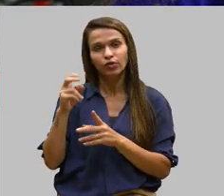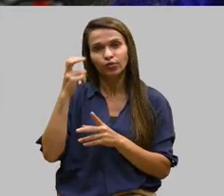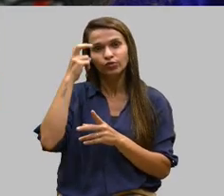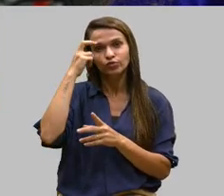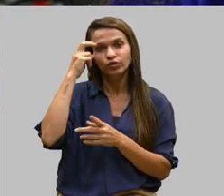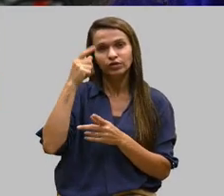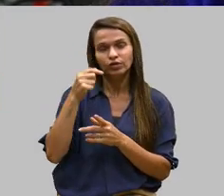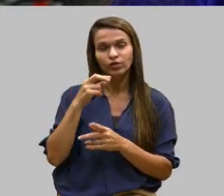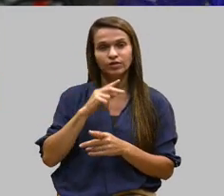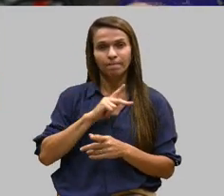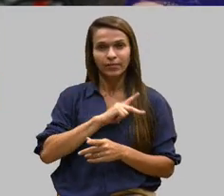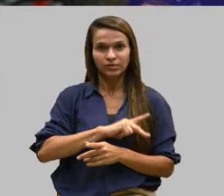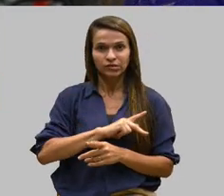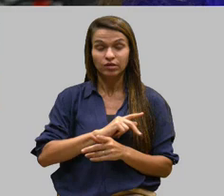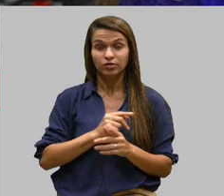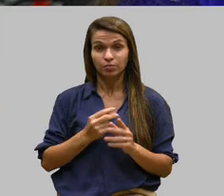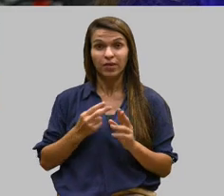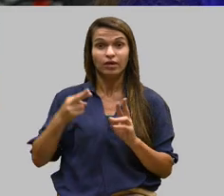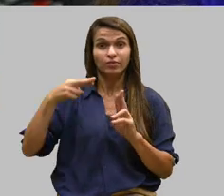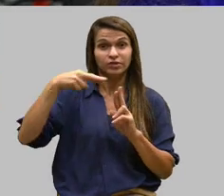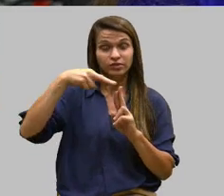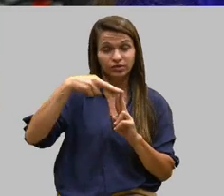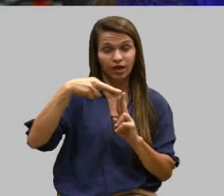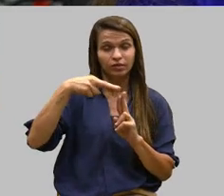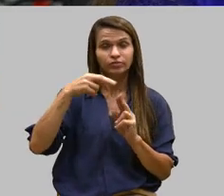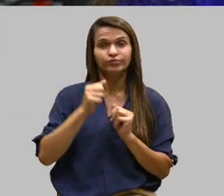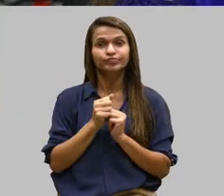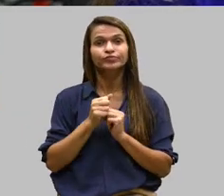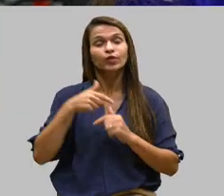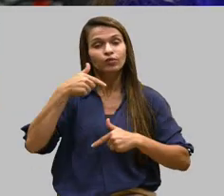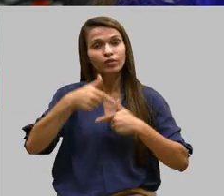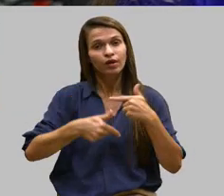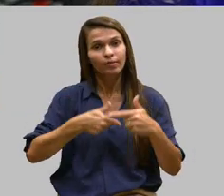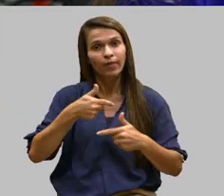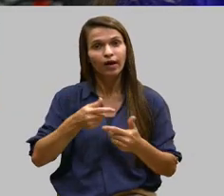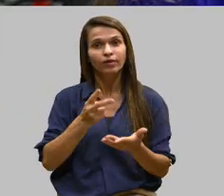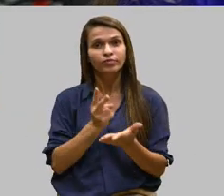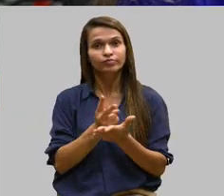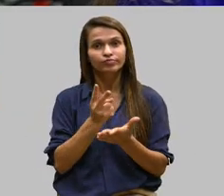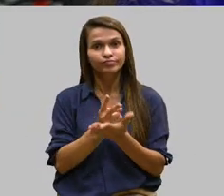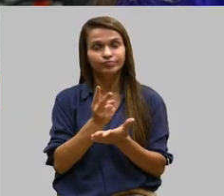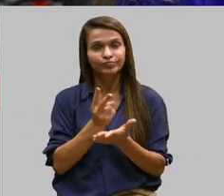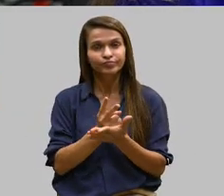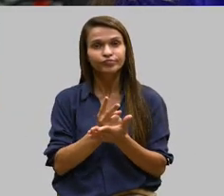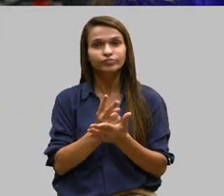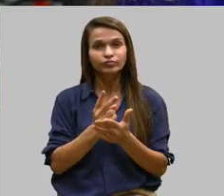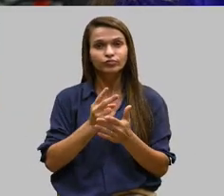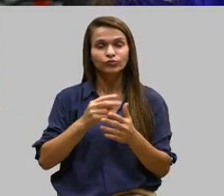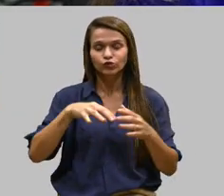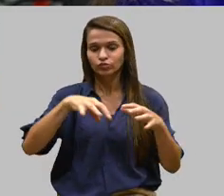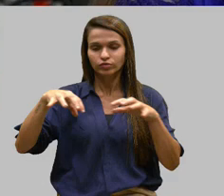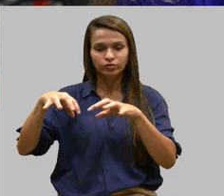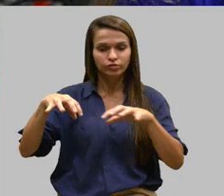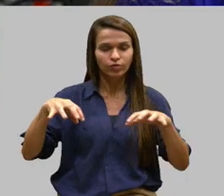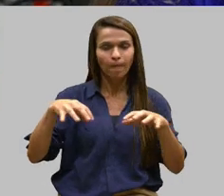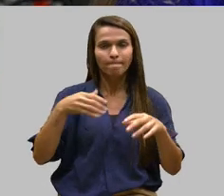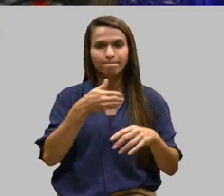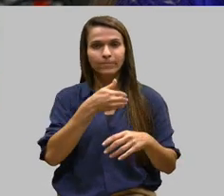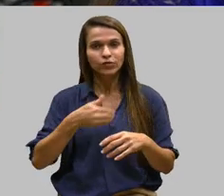representado um trabalho permanente também de intercessotoriedade com as políticas públicas com as entidades